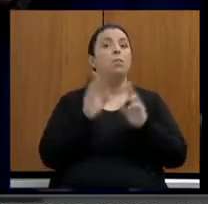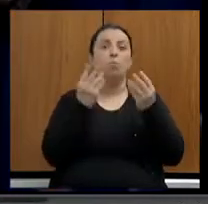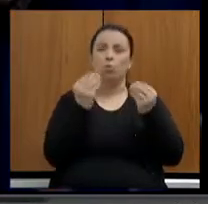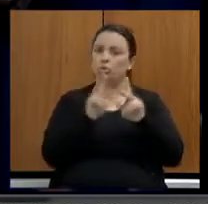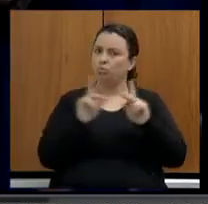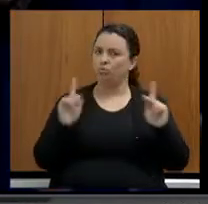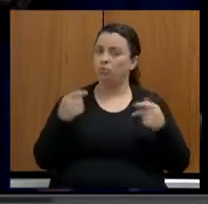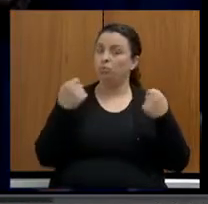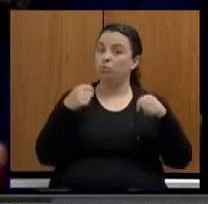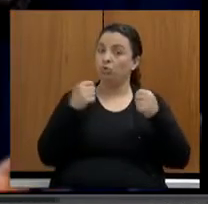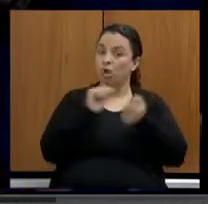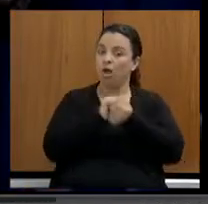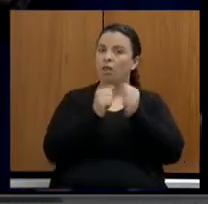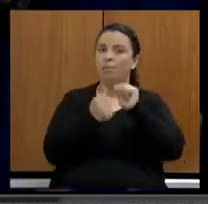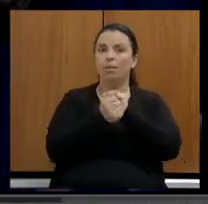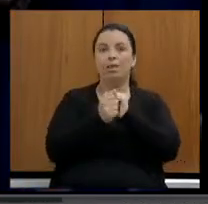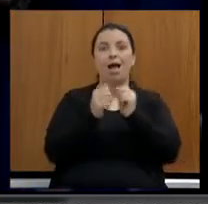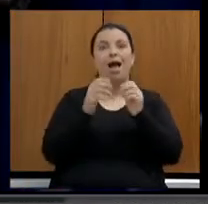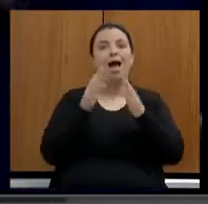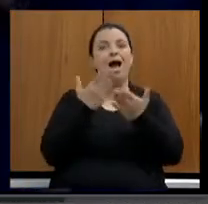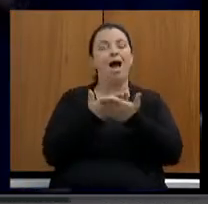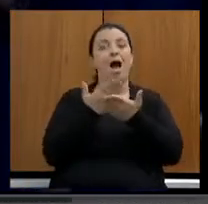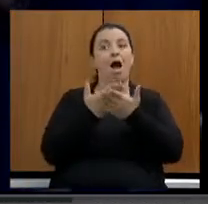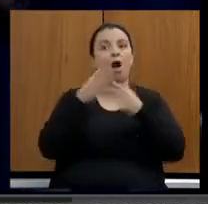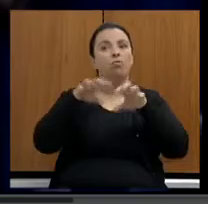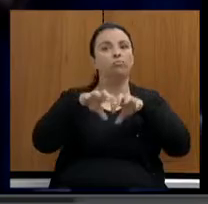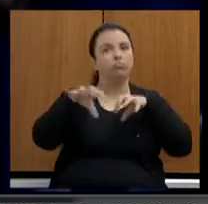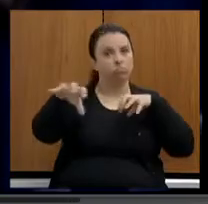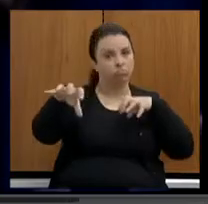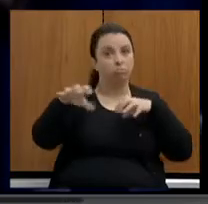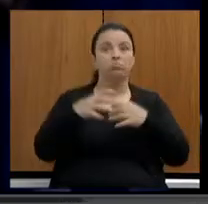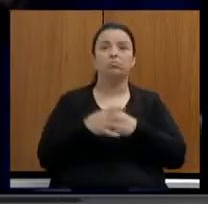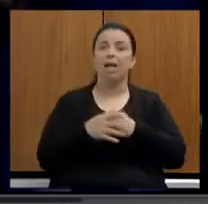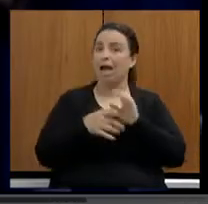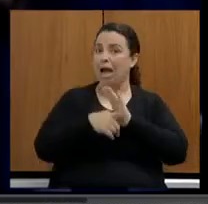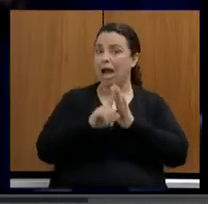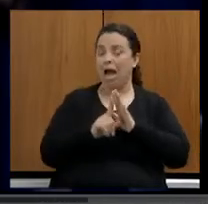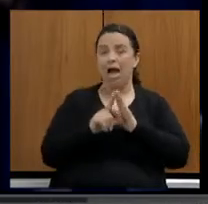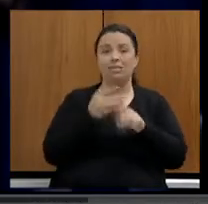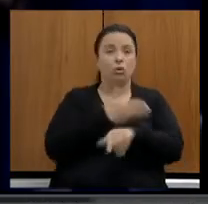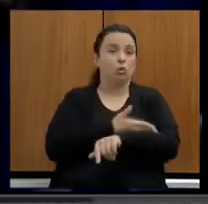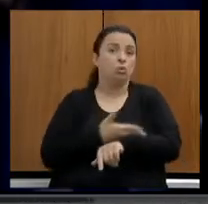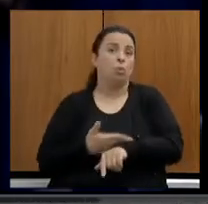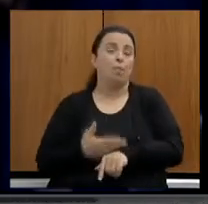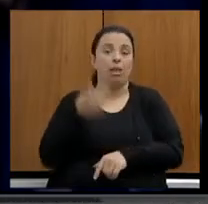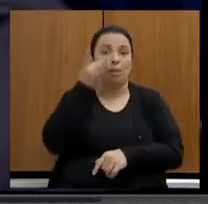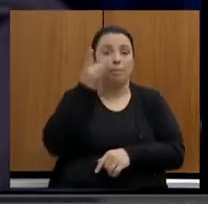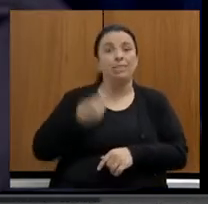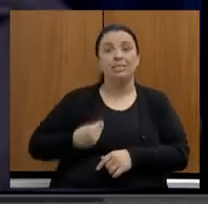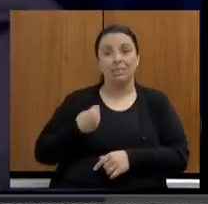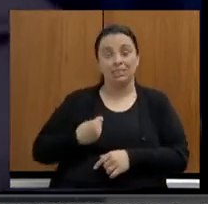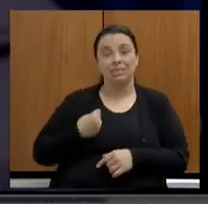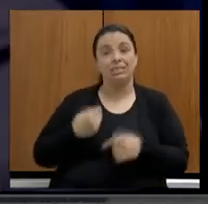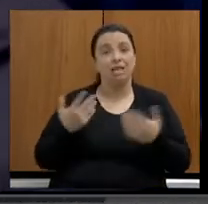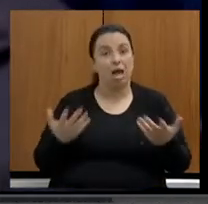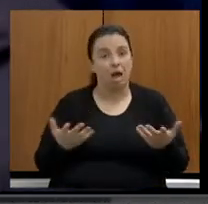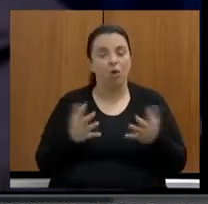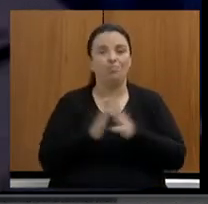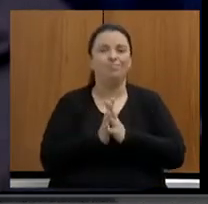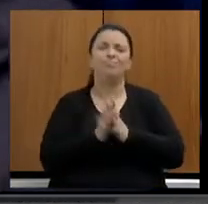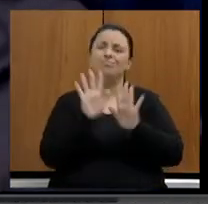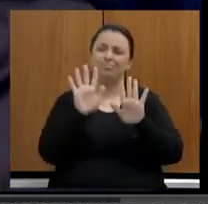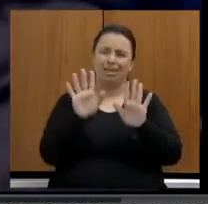adaptar aulas à distância tem sempre deu aula presencial é a têm dificuldade